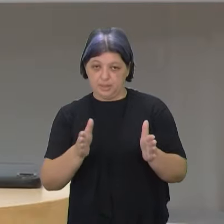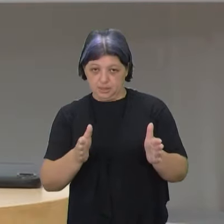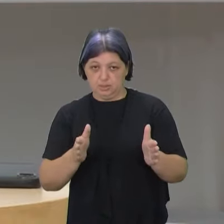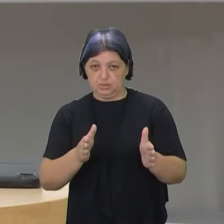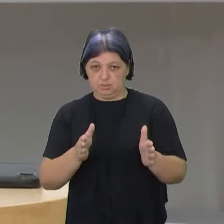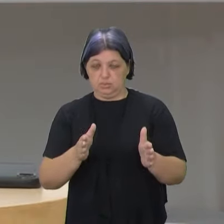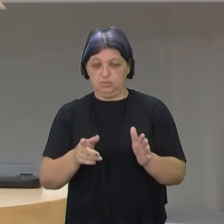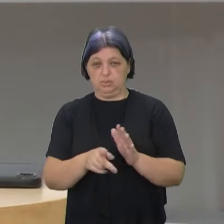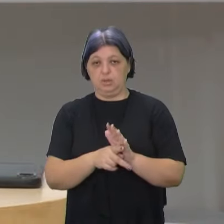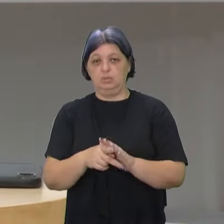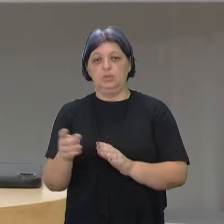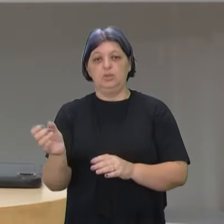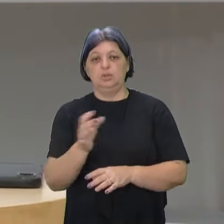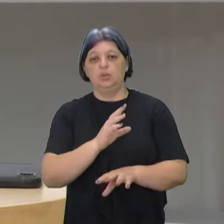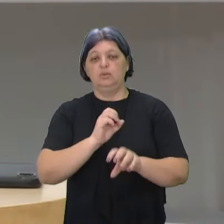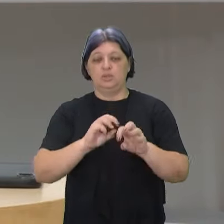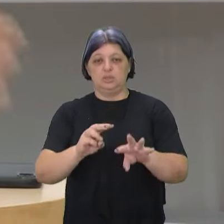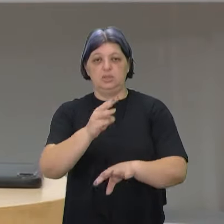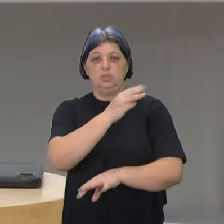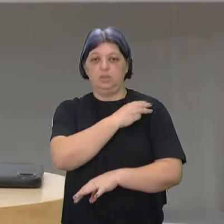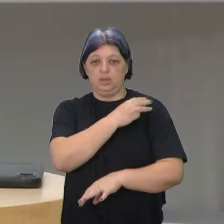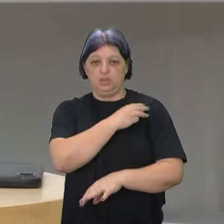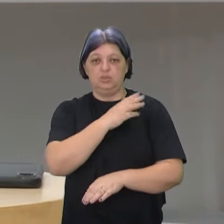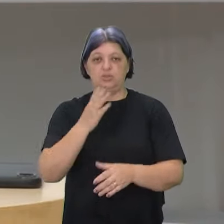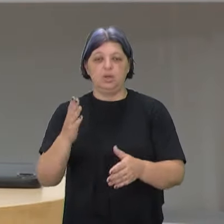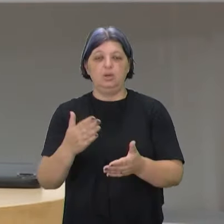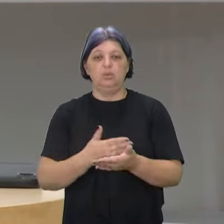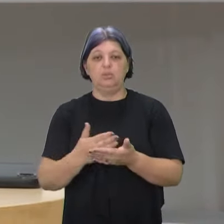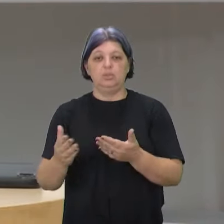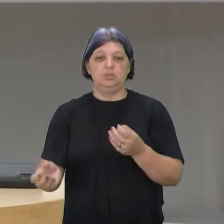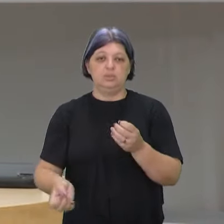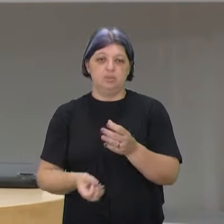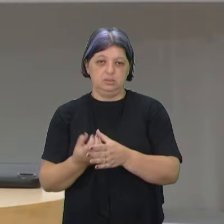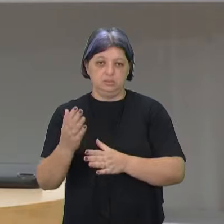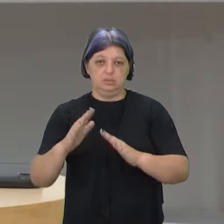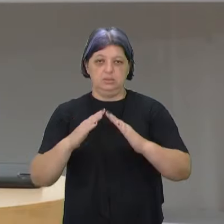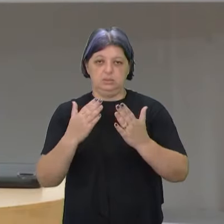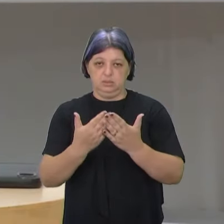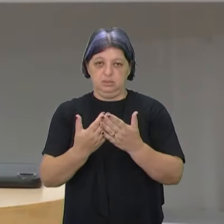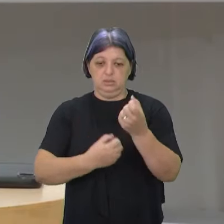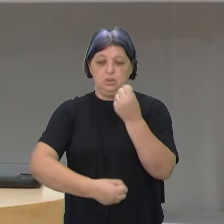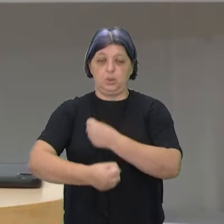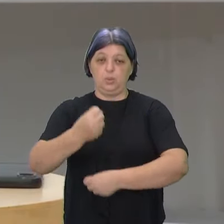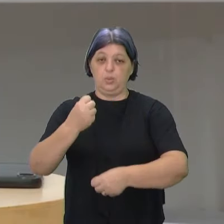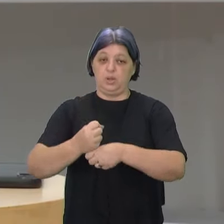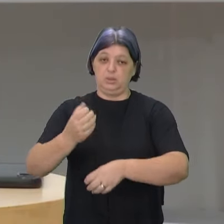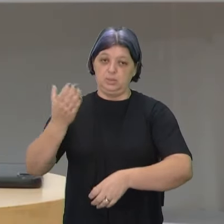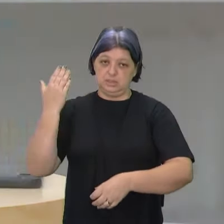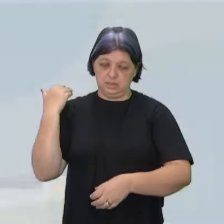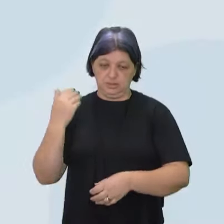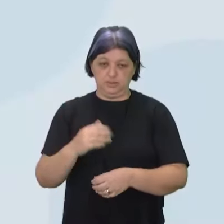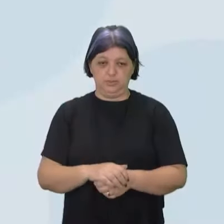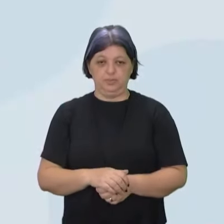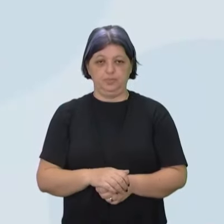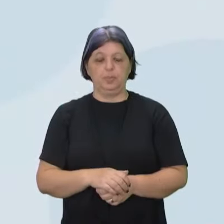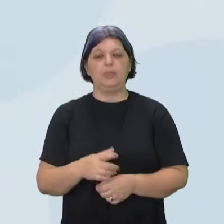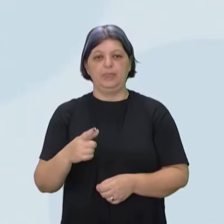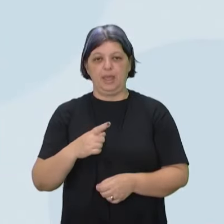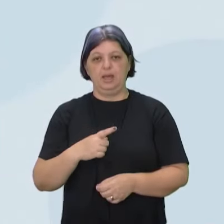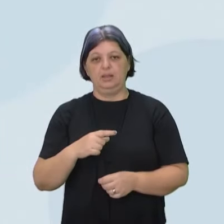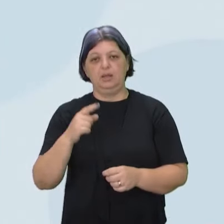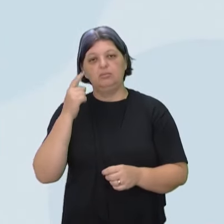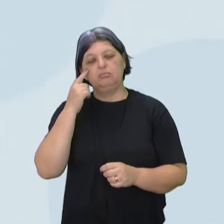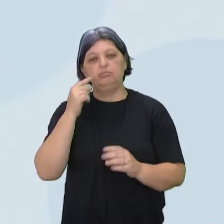ensino médio que começou a ser implementado aí nas escolas, né, o ano passado. Então, no slide a gente tem aí para